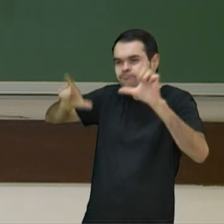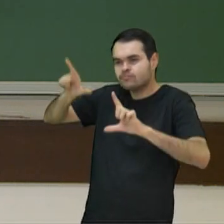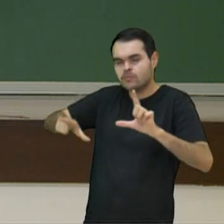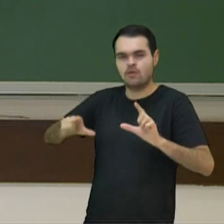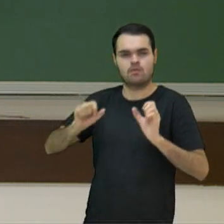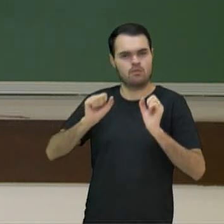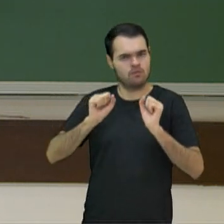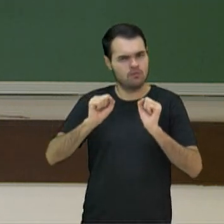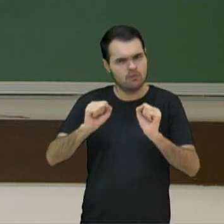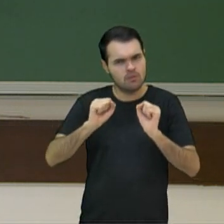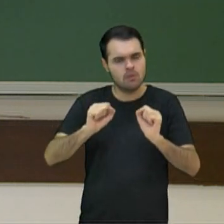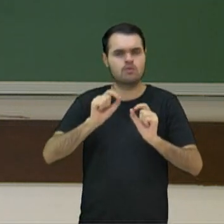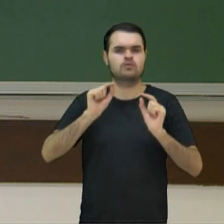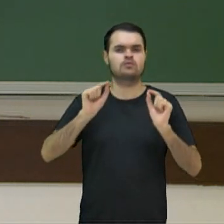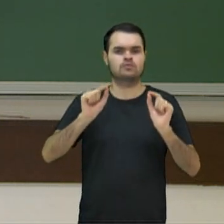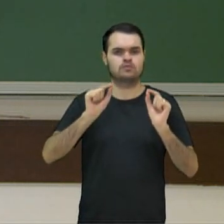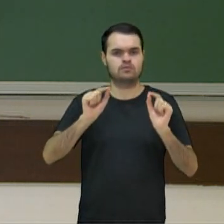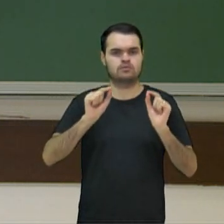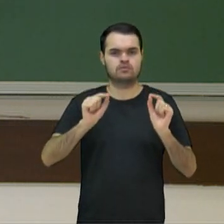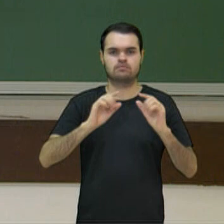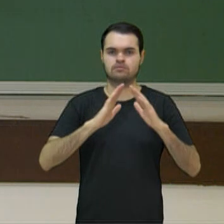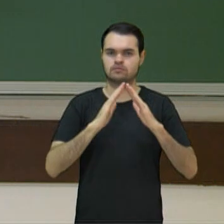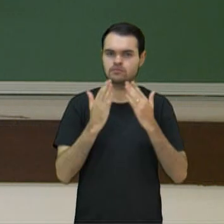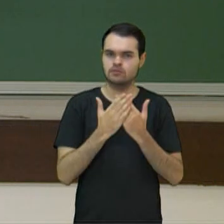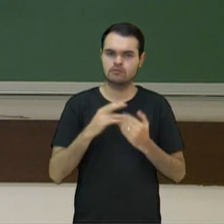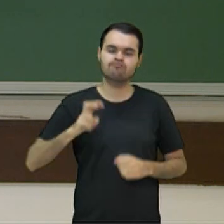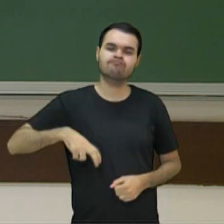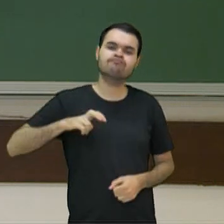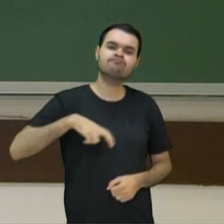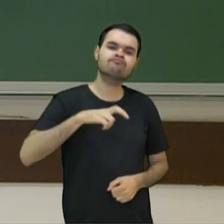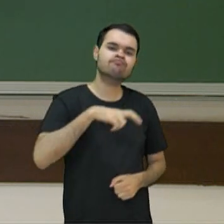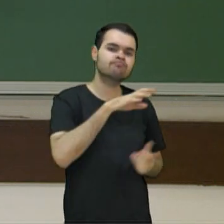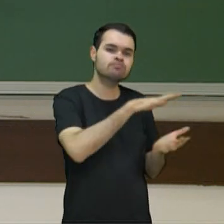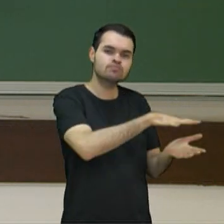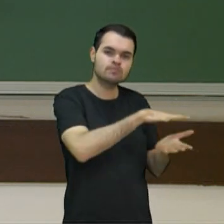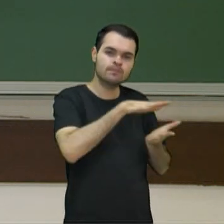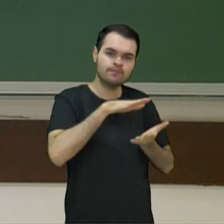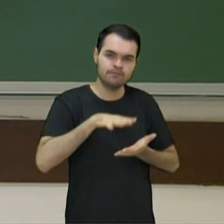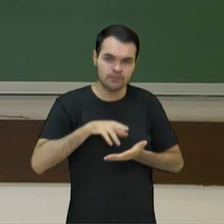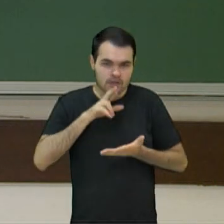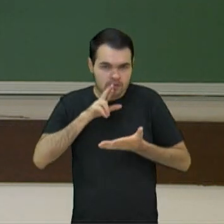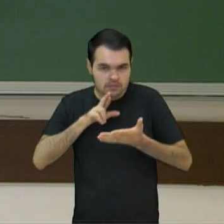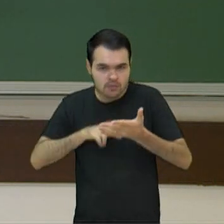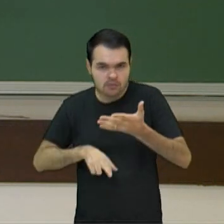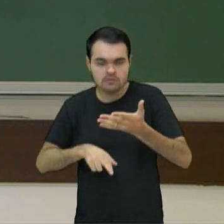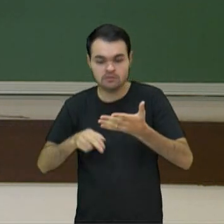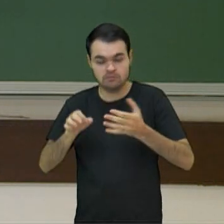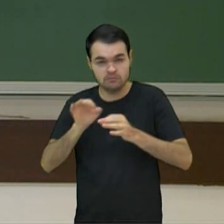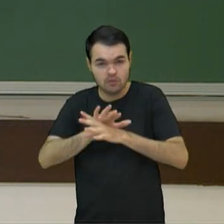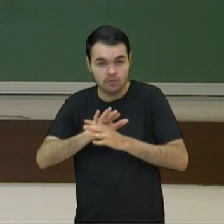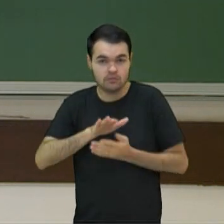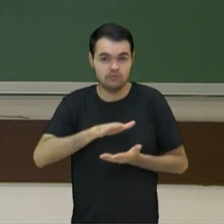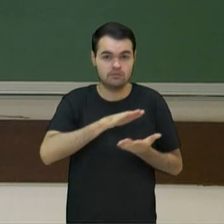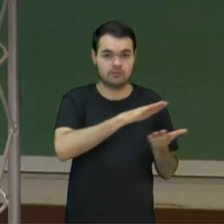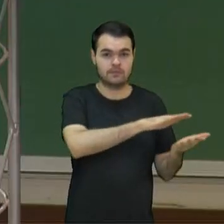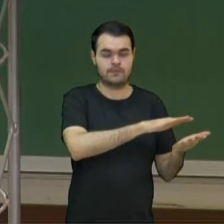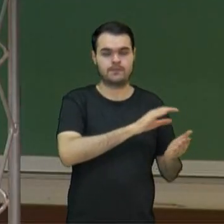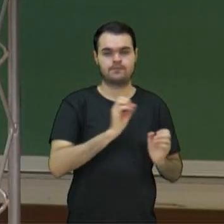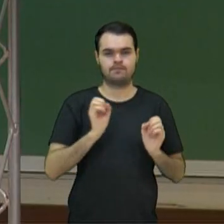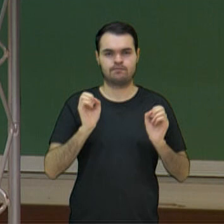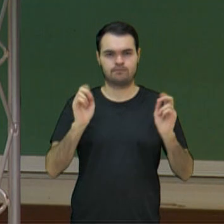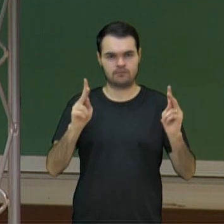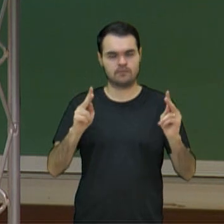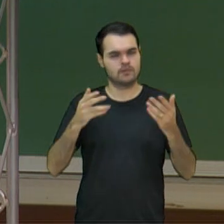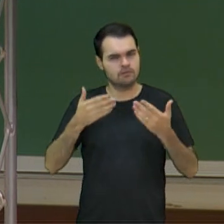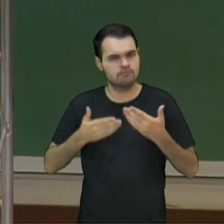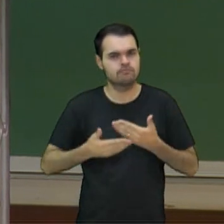poderá fazer a atividade pegando no colégio, lá retirando no colégio e devolvendo posteriormente. Então, feito isso,